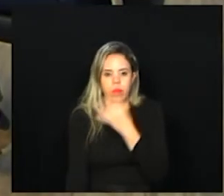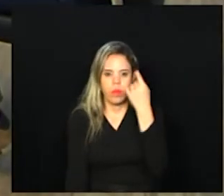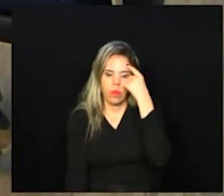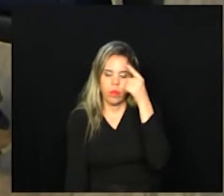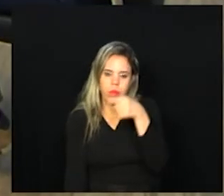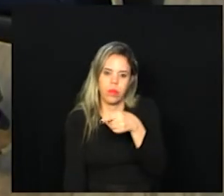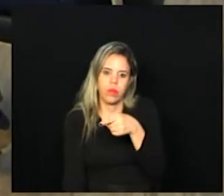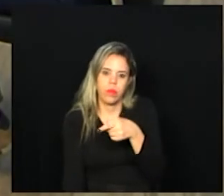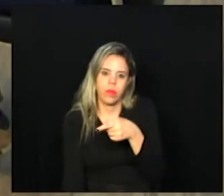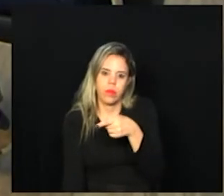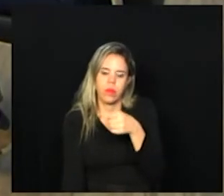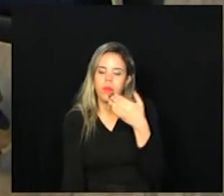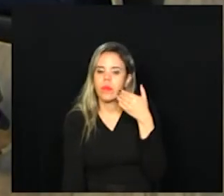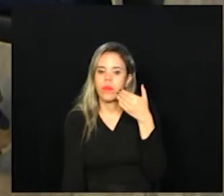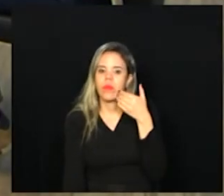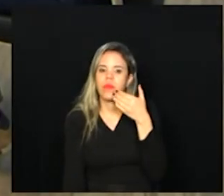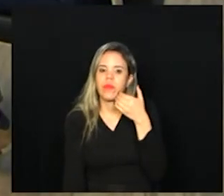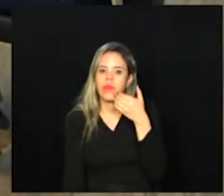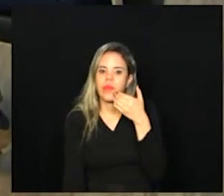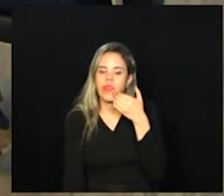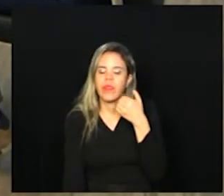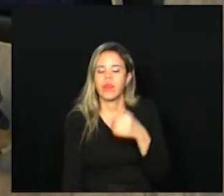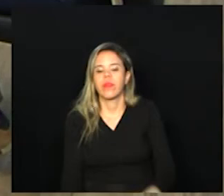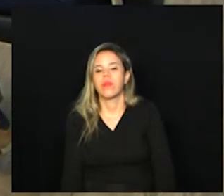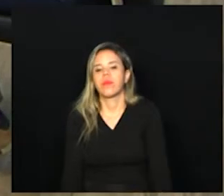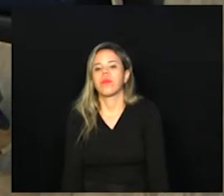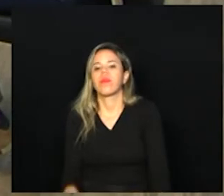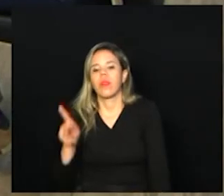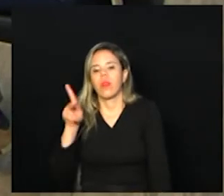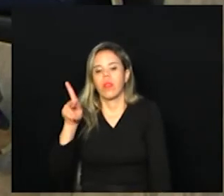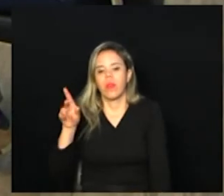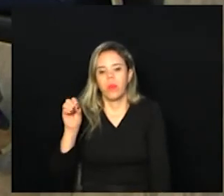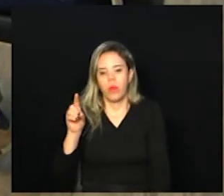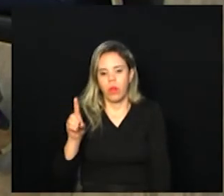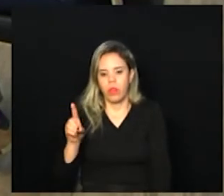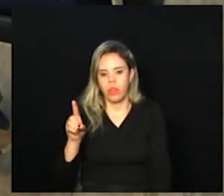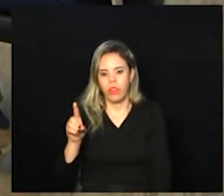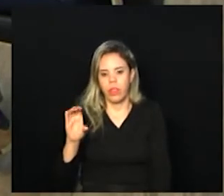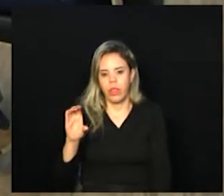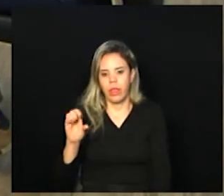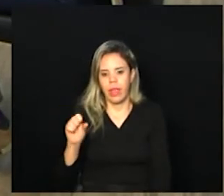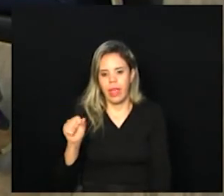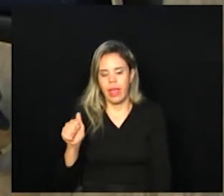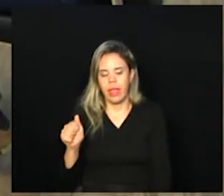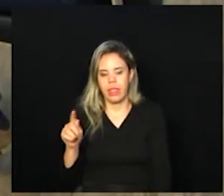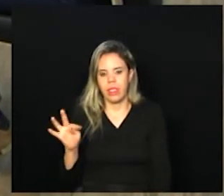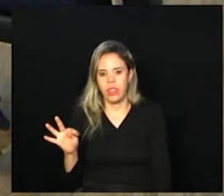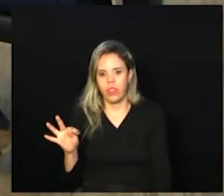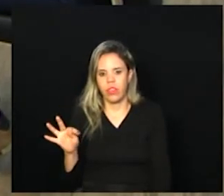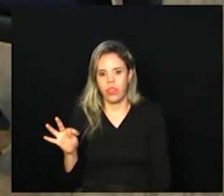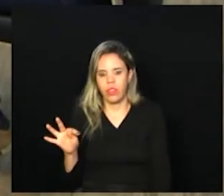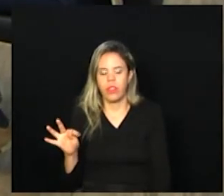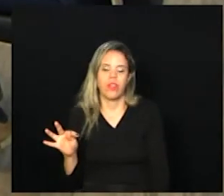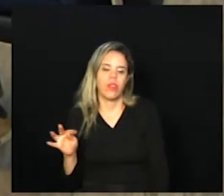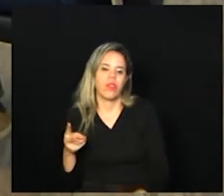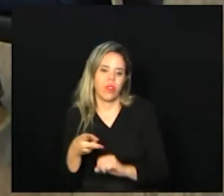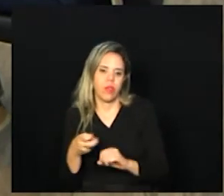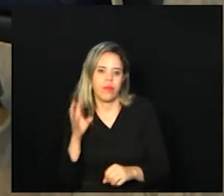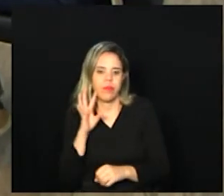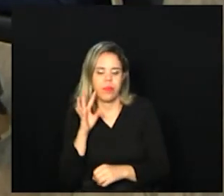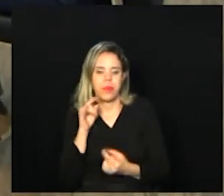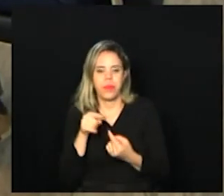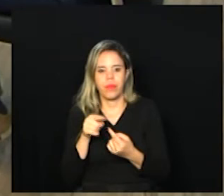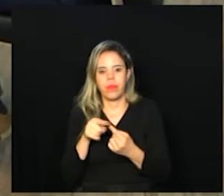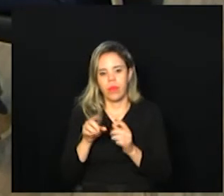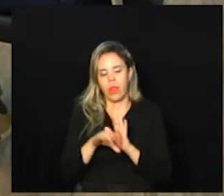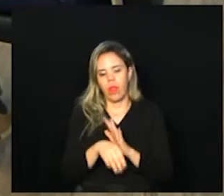ideia, e aproveite esta onda do podcast, viu? Para dar voz sempre com um convidado, aproveite que isso é muito legal.